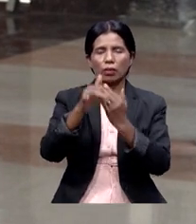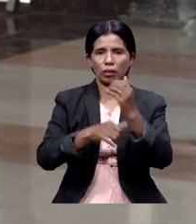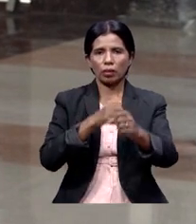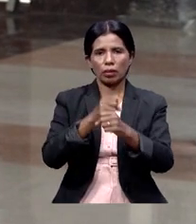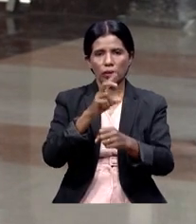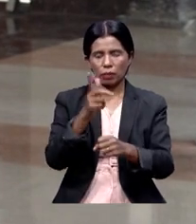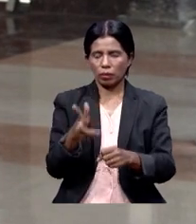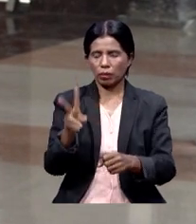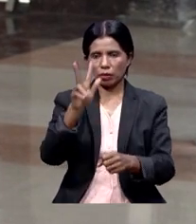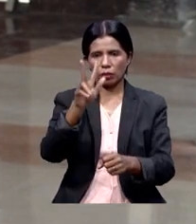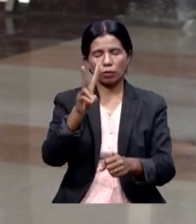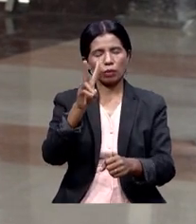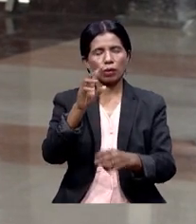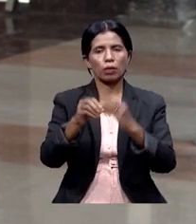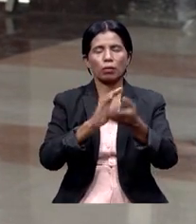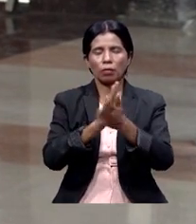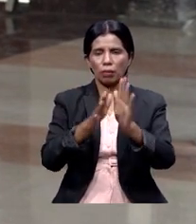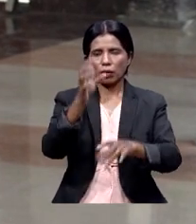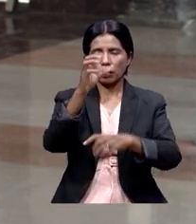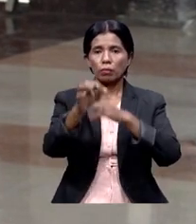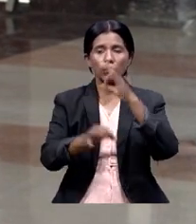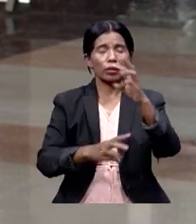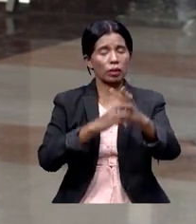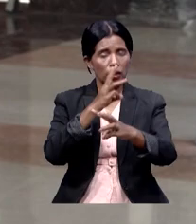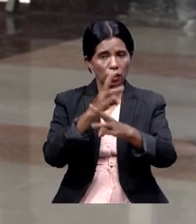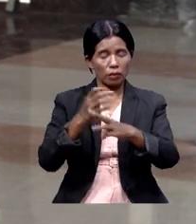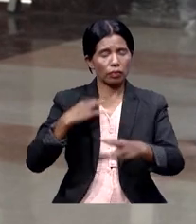Recin Rua, com a paz mundial, fraternidade humana, no